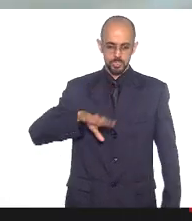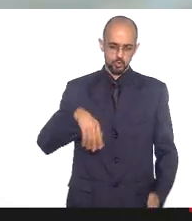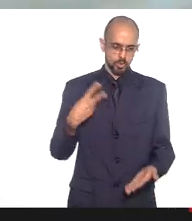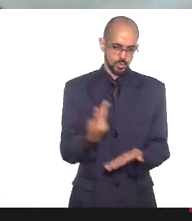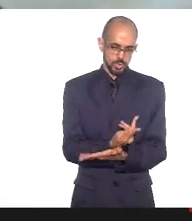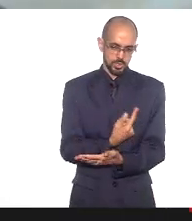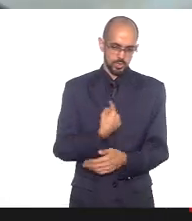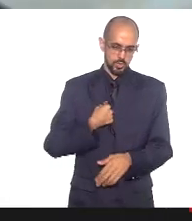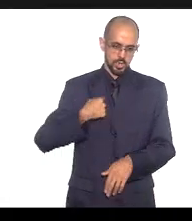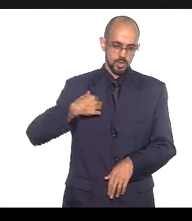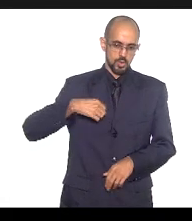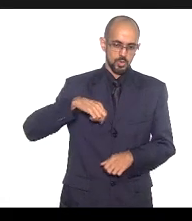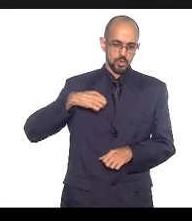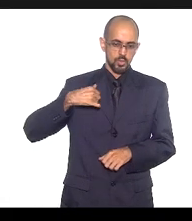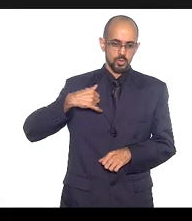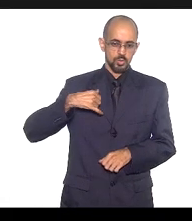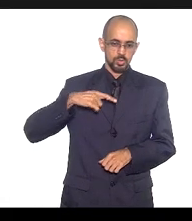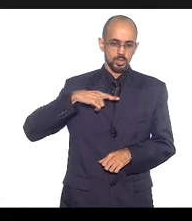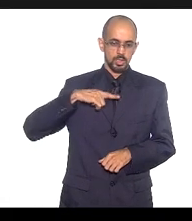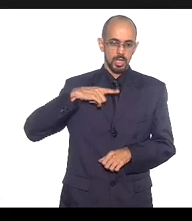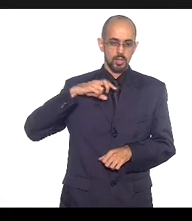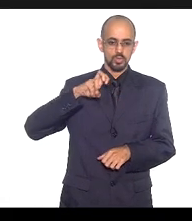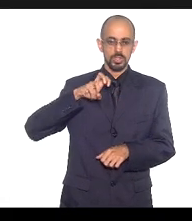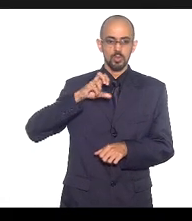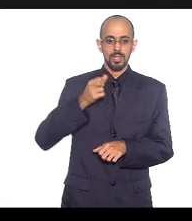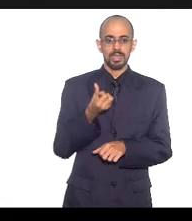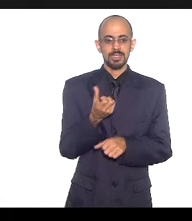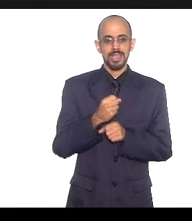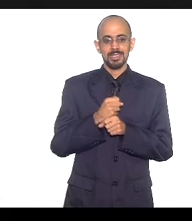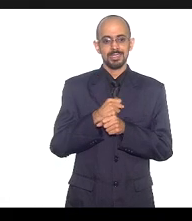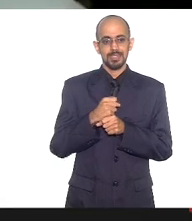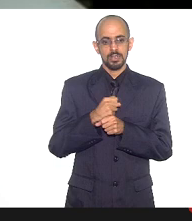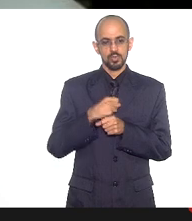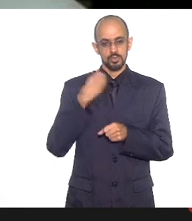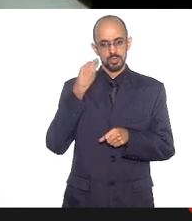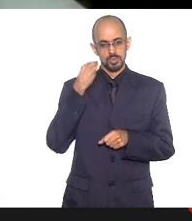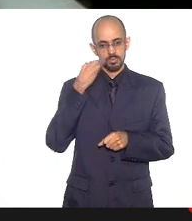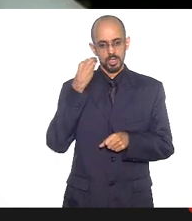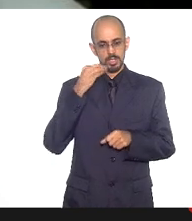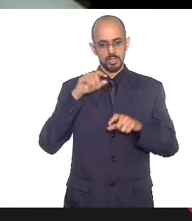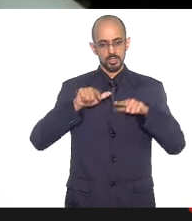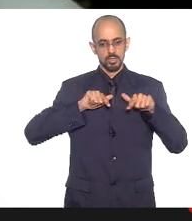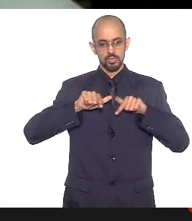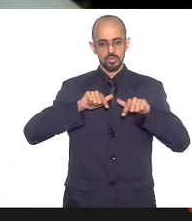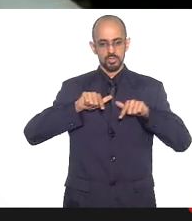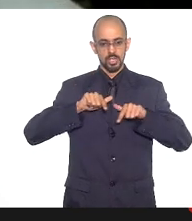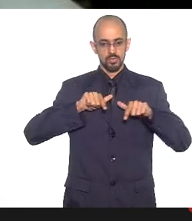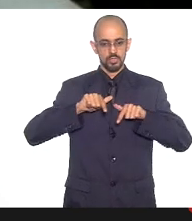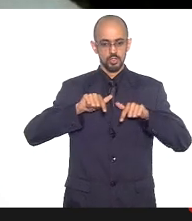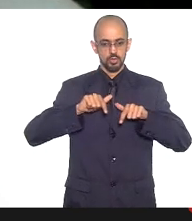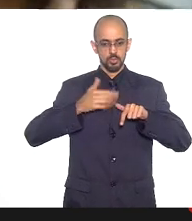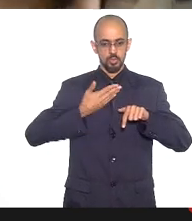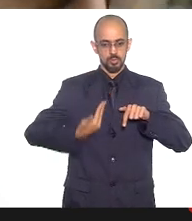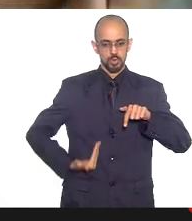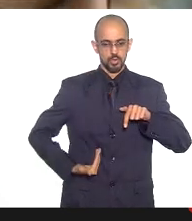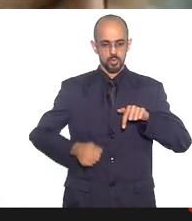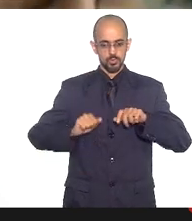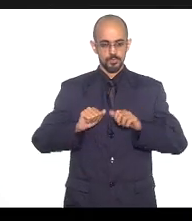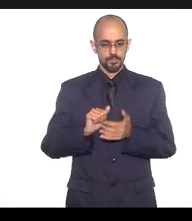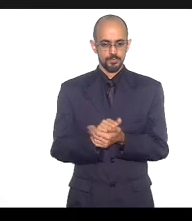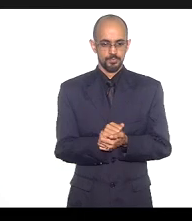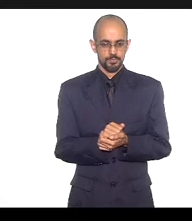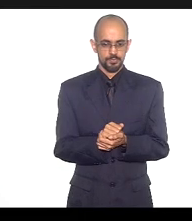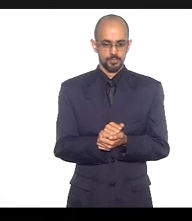tenho 56 anos de serviço público, batidos, todos para a União Federal. E